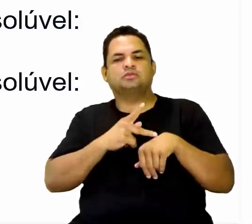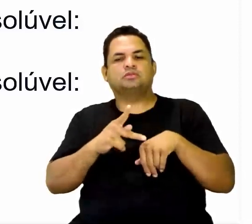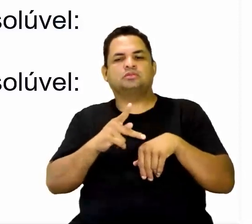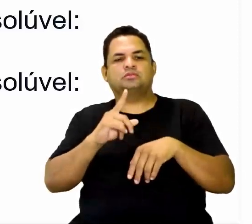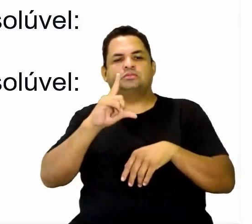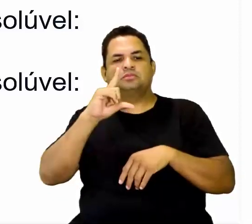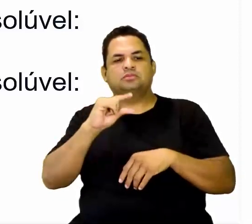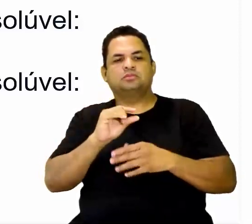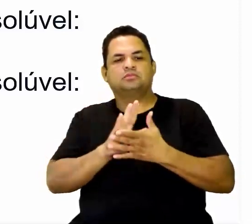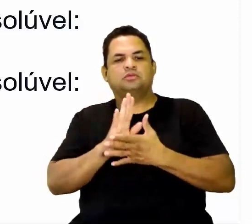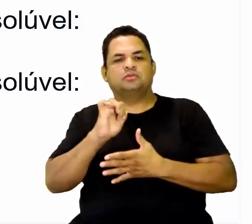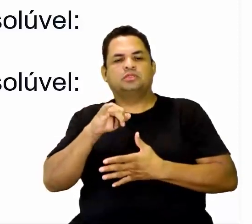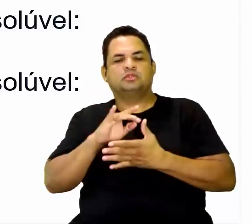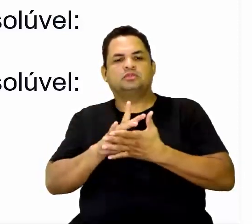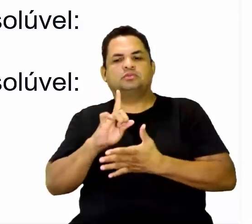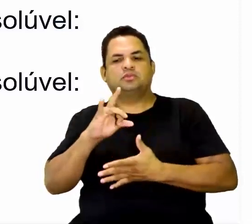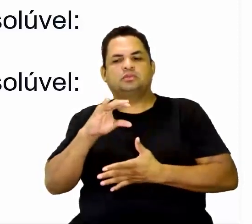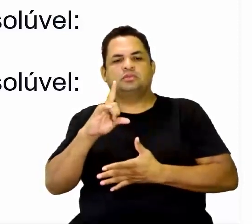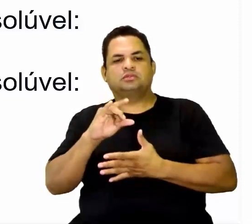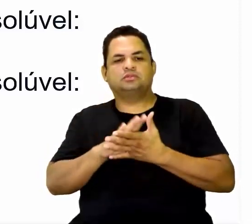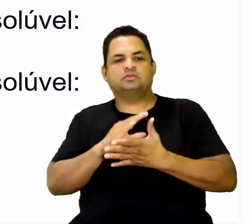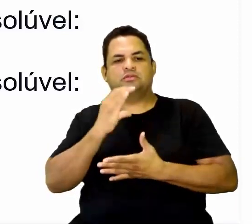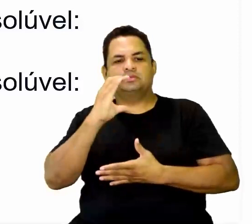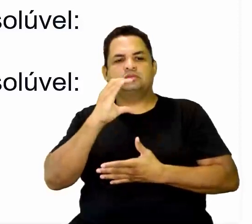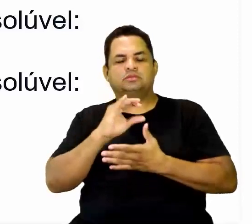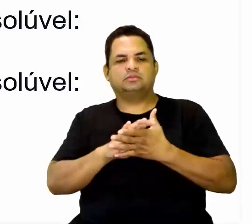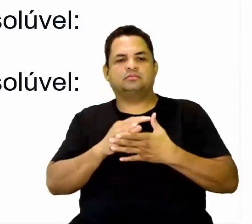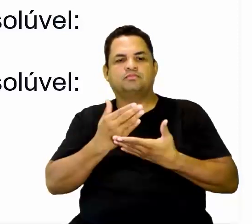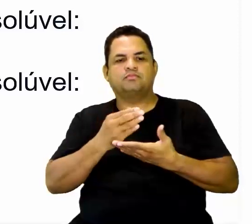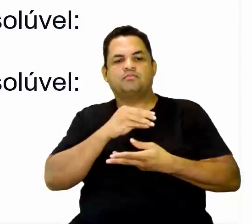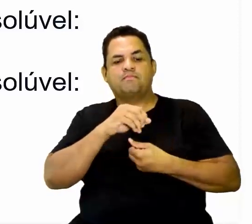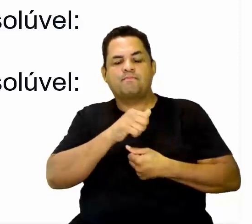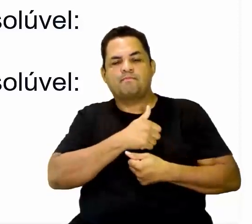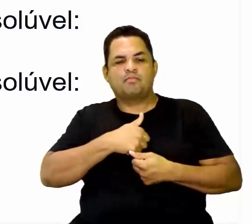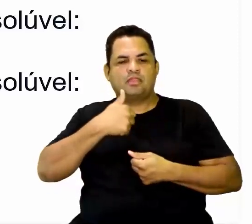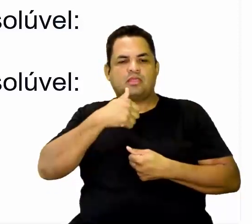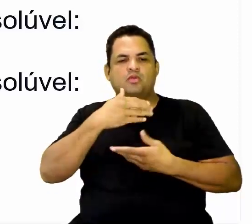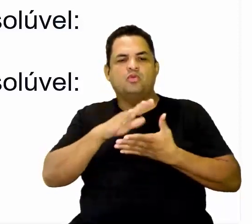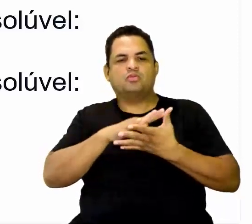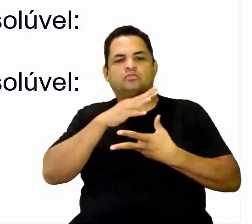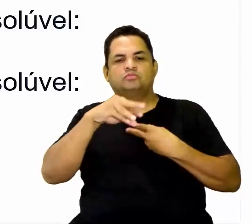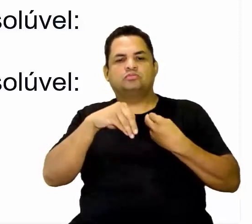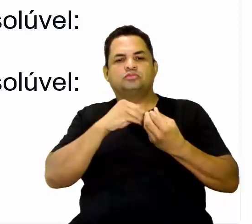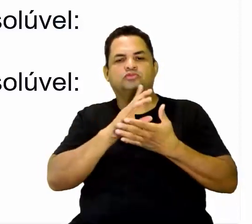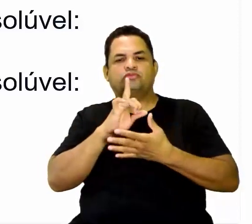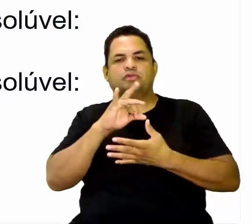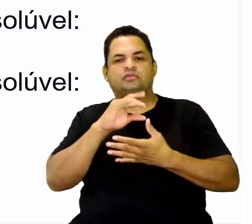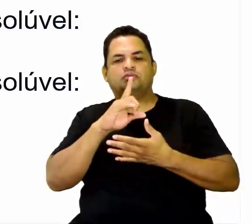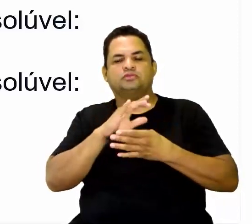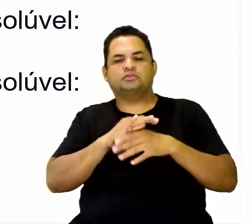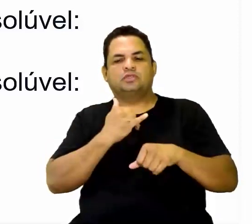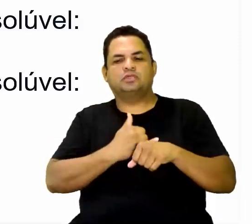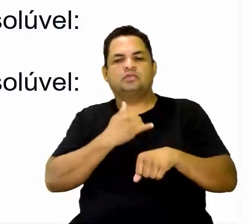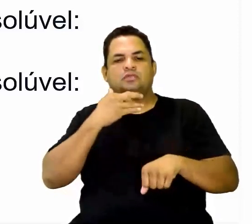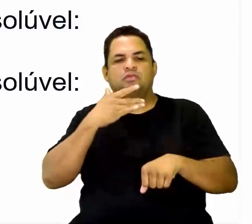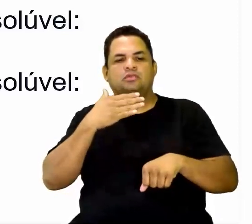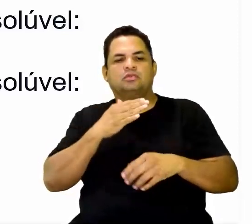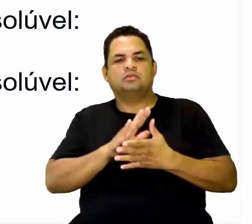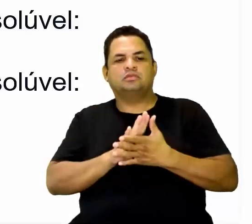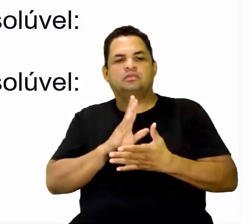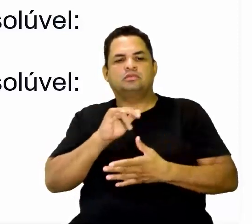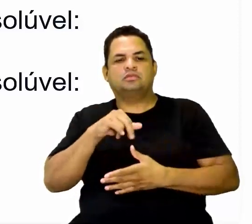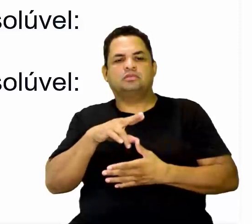potássio. Letra C, mais solúvel, sulfato de alumínio, menos solúvel, nitrato